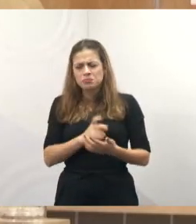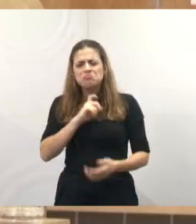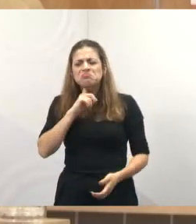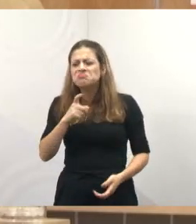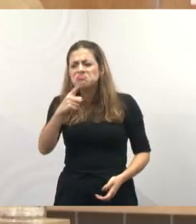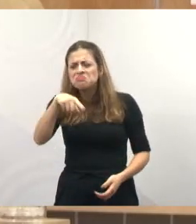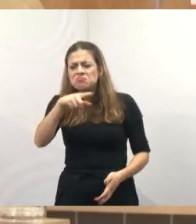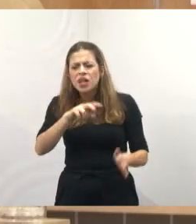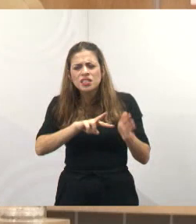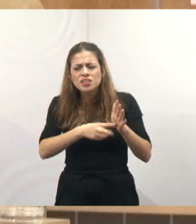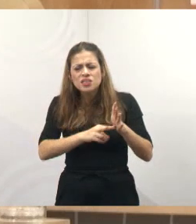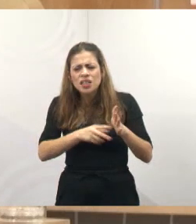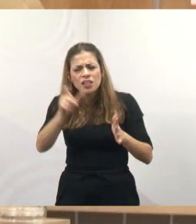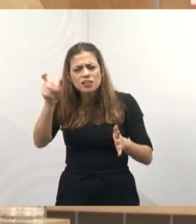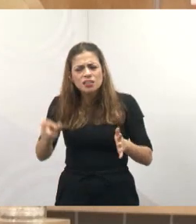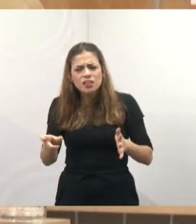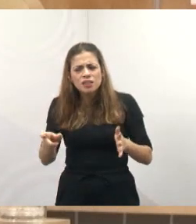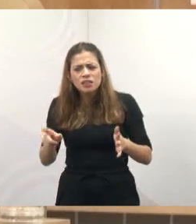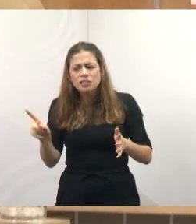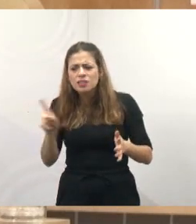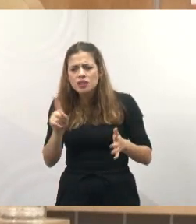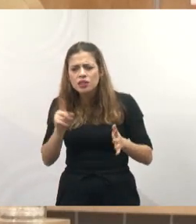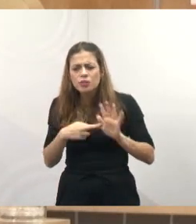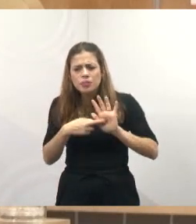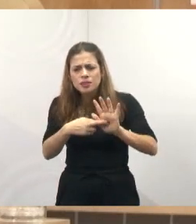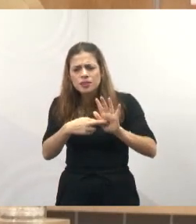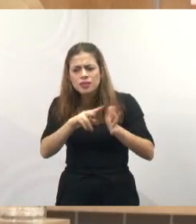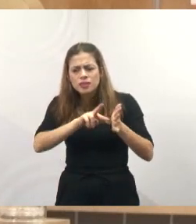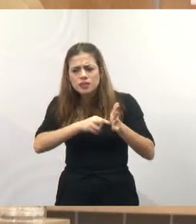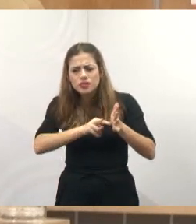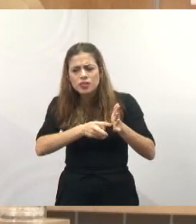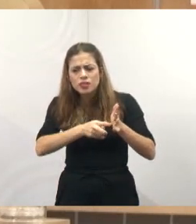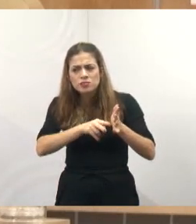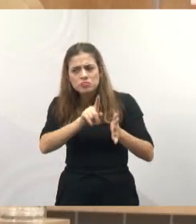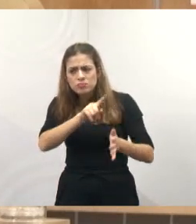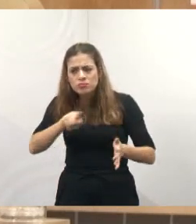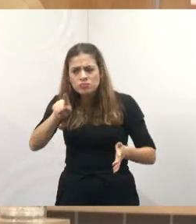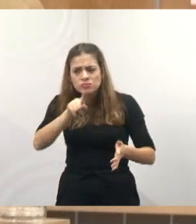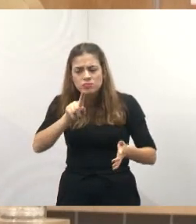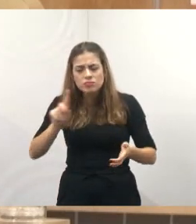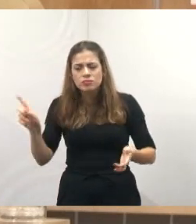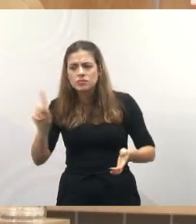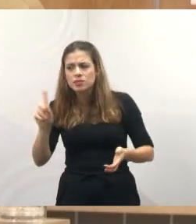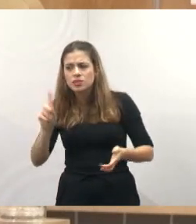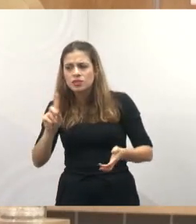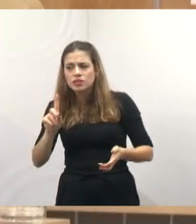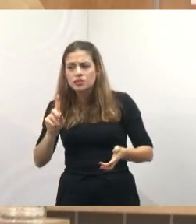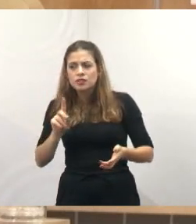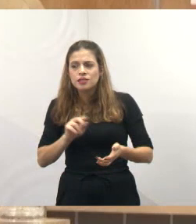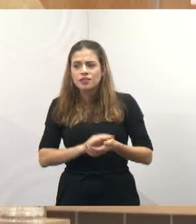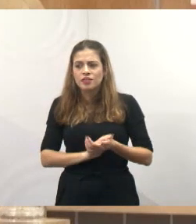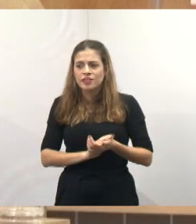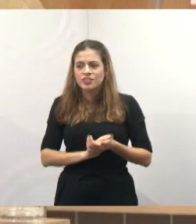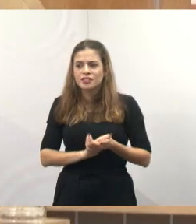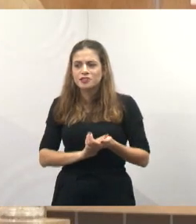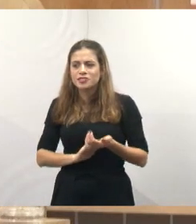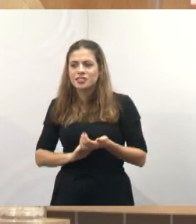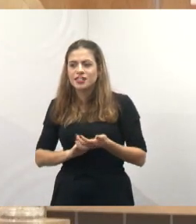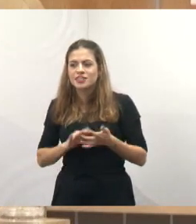do sindicato, né? Algum representante do sindicato? Nenhum representante do sindicato?